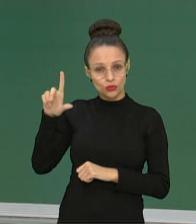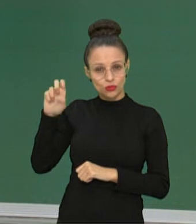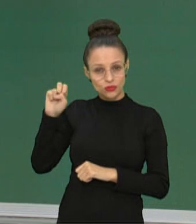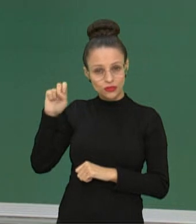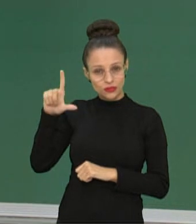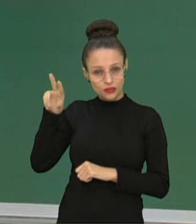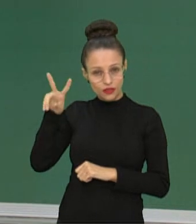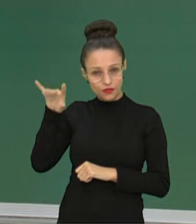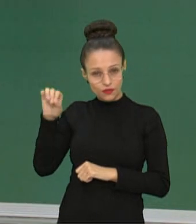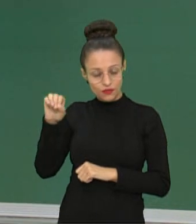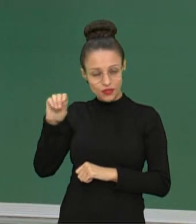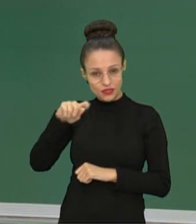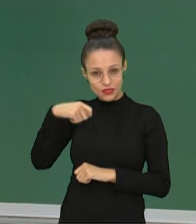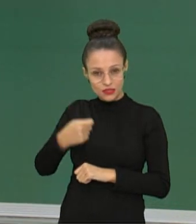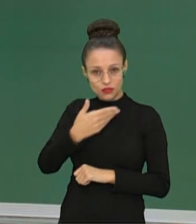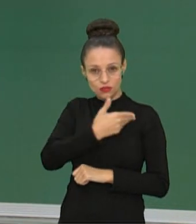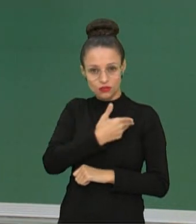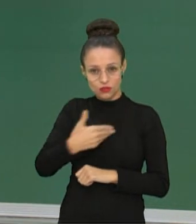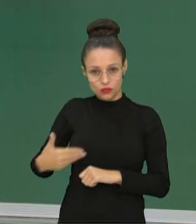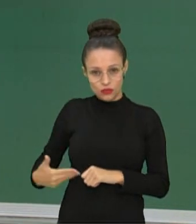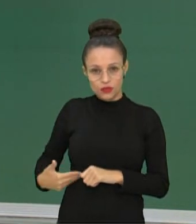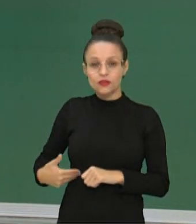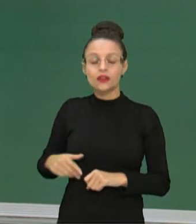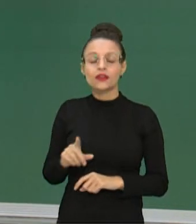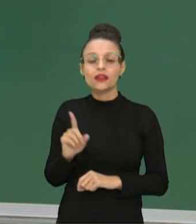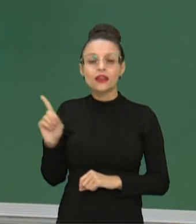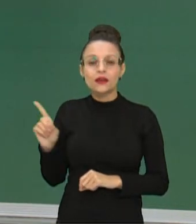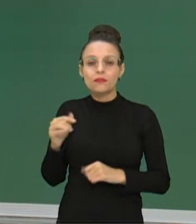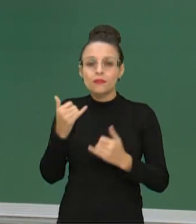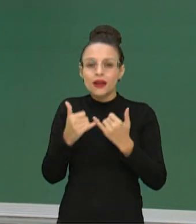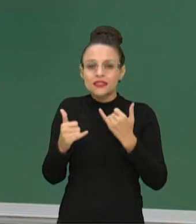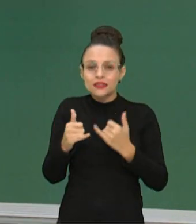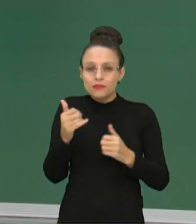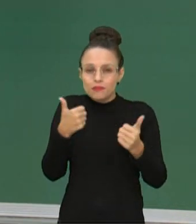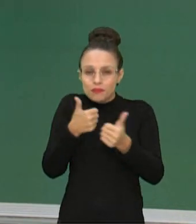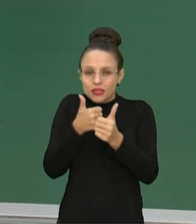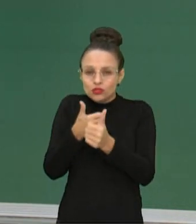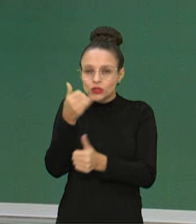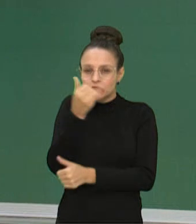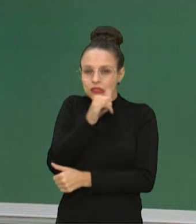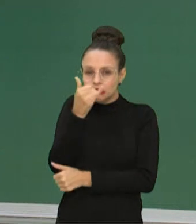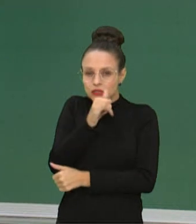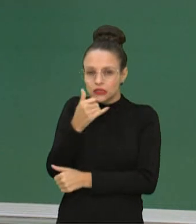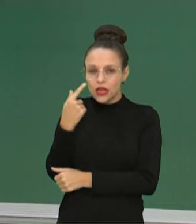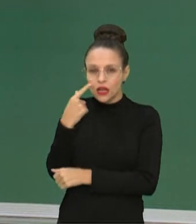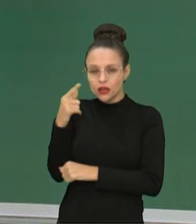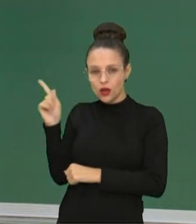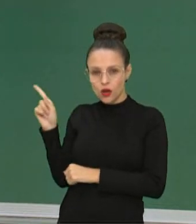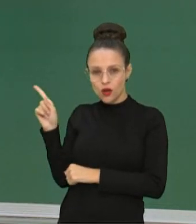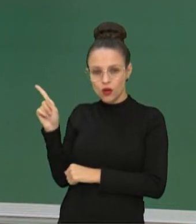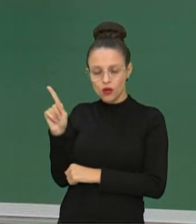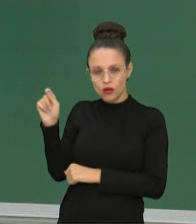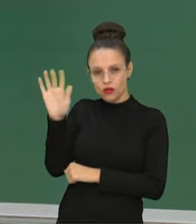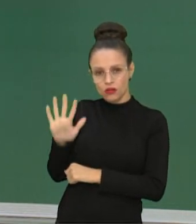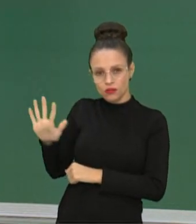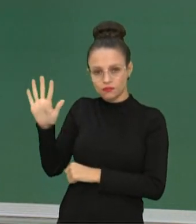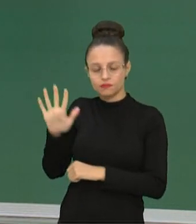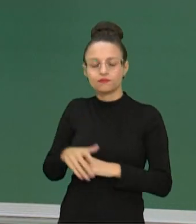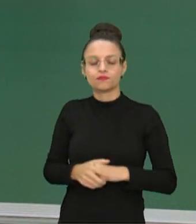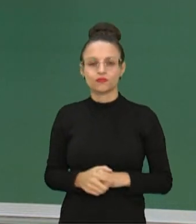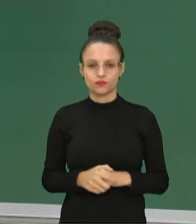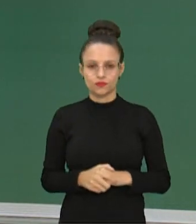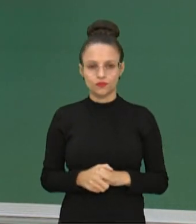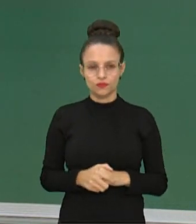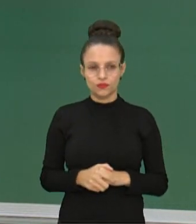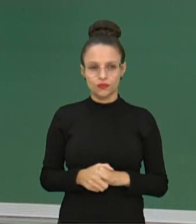marca isso bem na espora da bota, como se a Itália estivesse dando um coice nesta região.